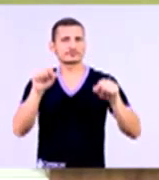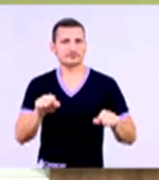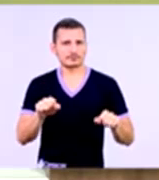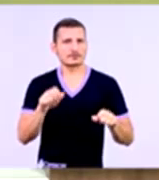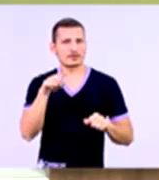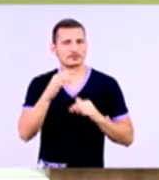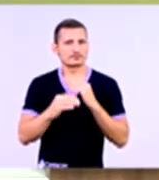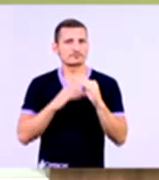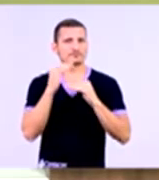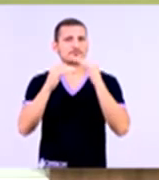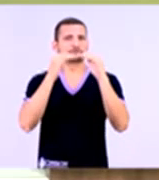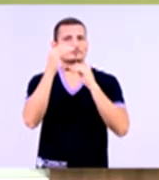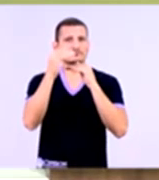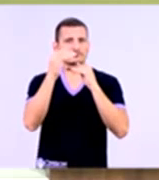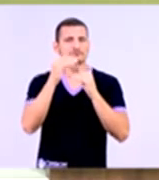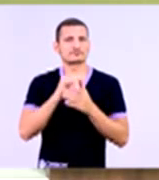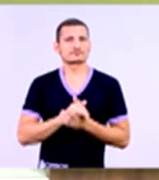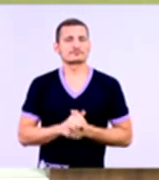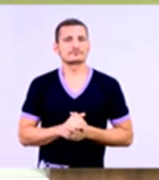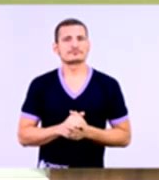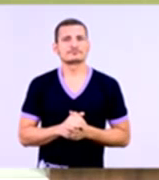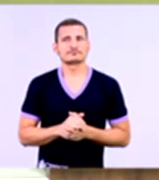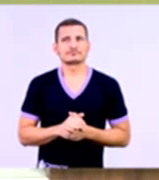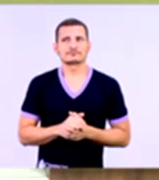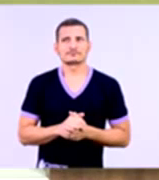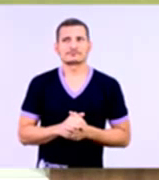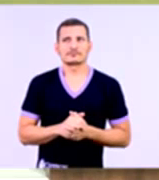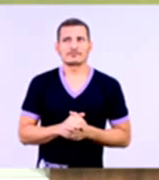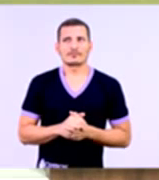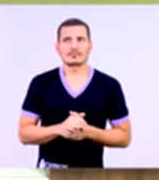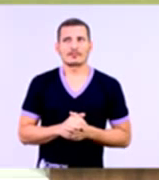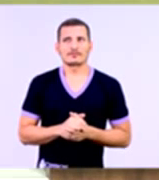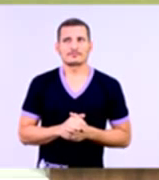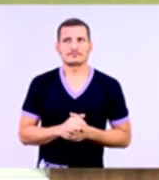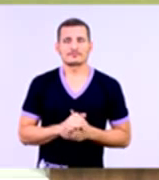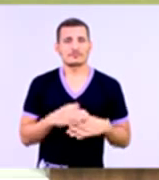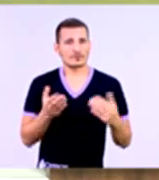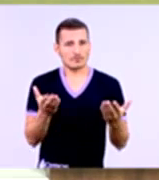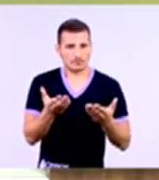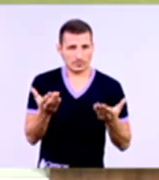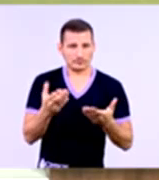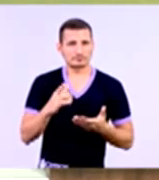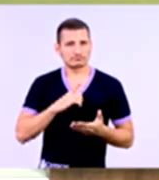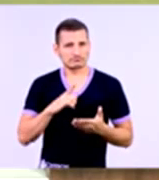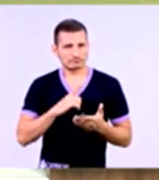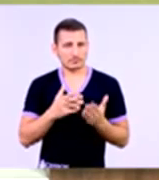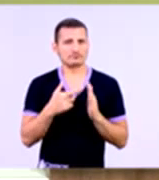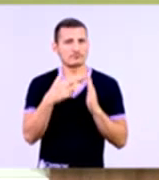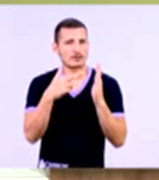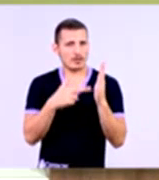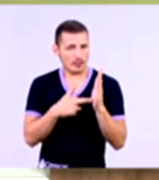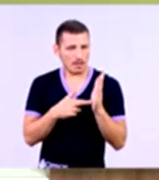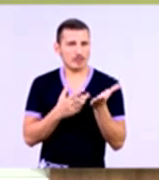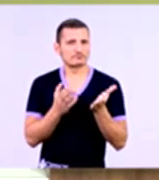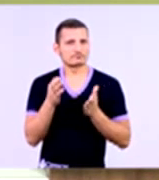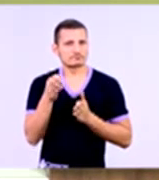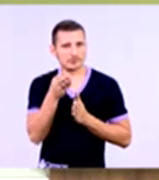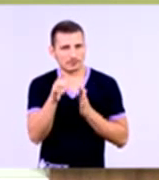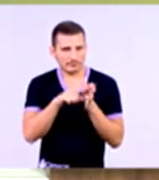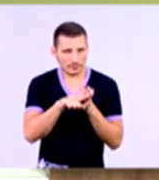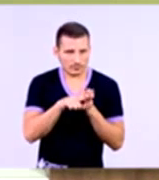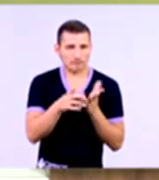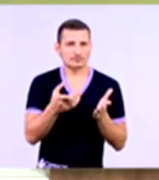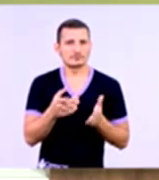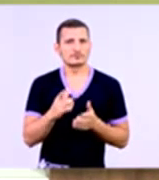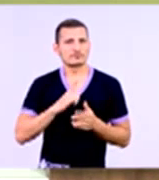é desenvolvido por esse meio, né? Hoje nós temos restrições de navegadores, né? Já teve